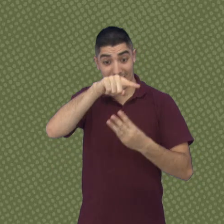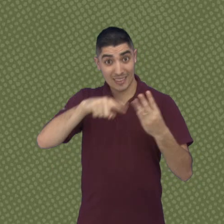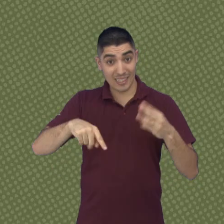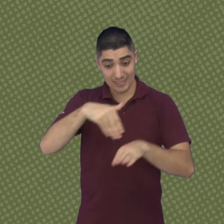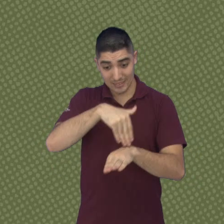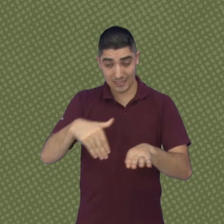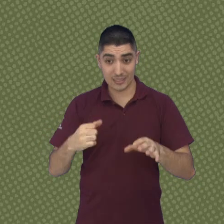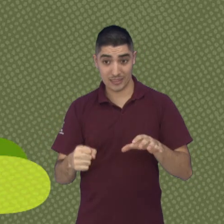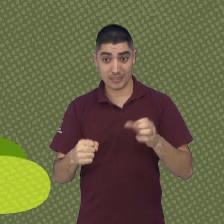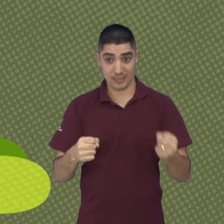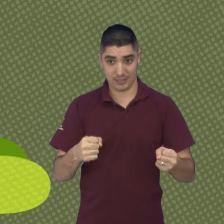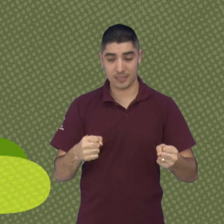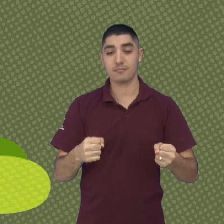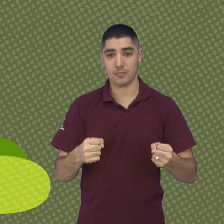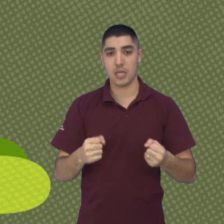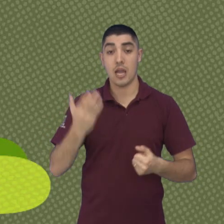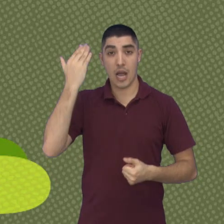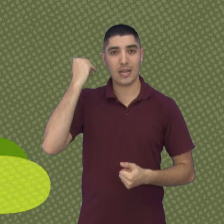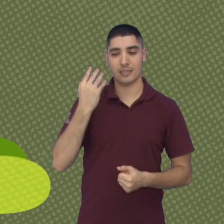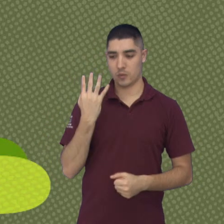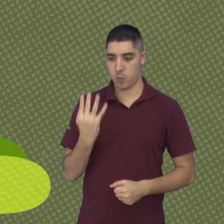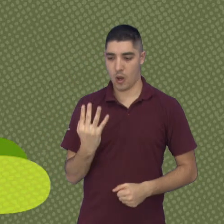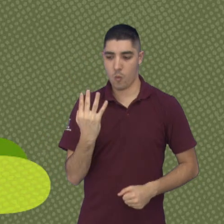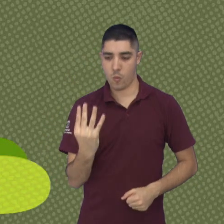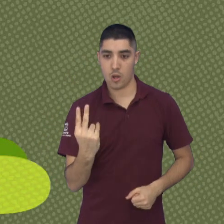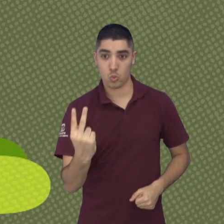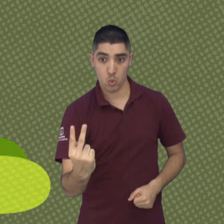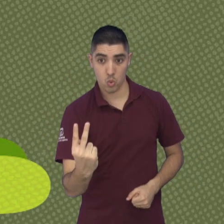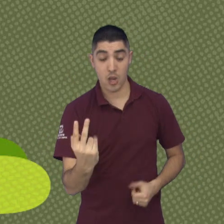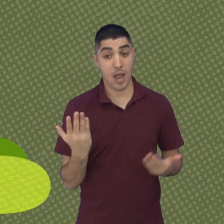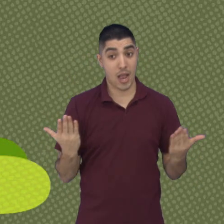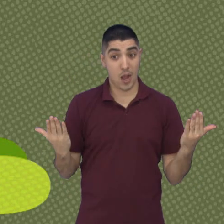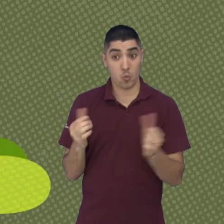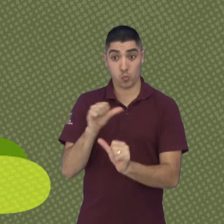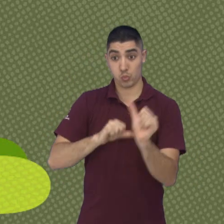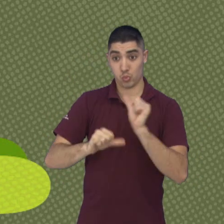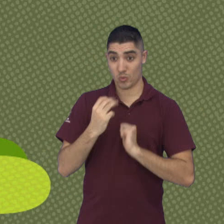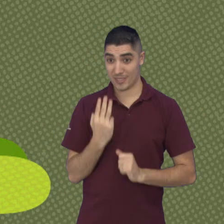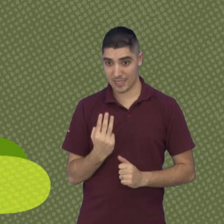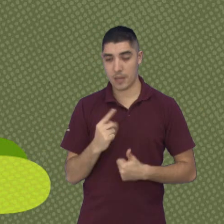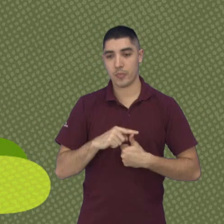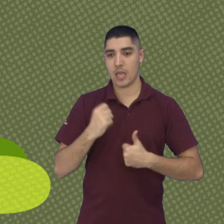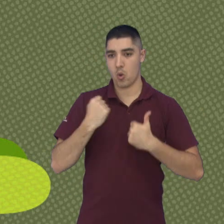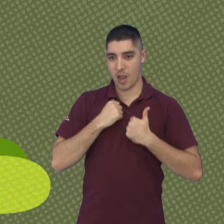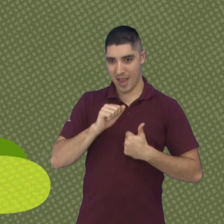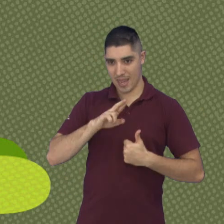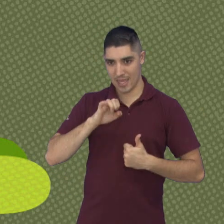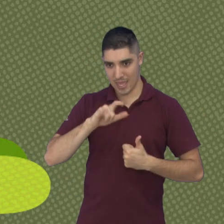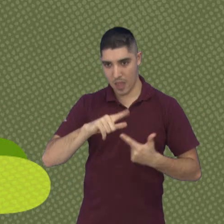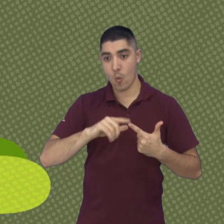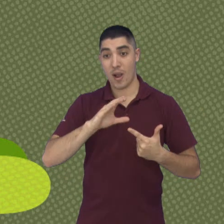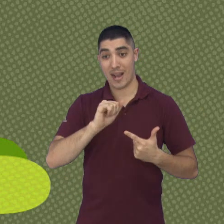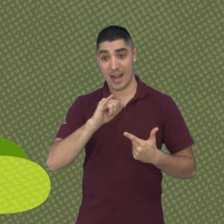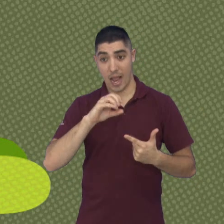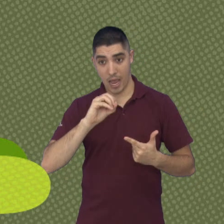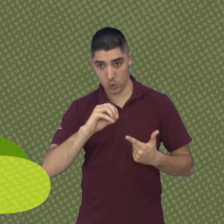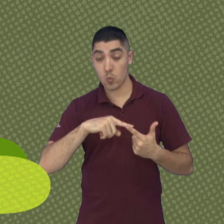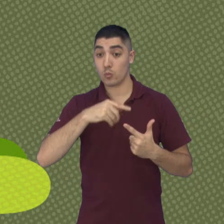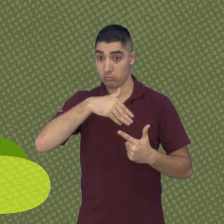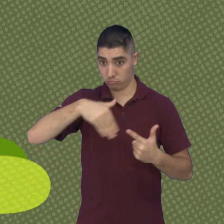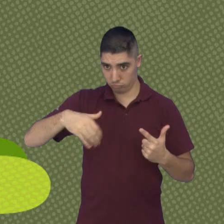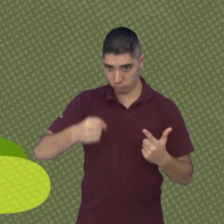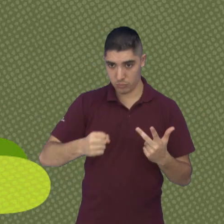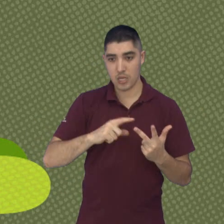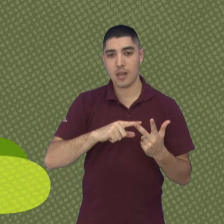hein? O São José vinha jogando num 4-4-2, mais ou menos, assim. Agora é com 3 zagueiros. O Ariel no gol, o Caio César, um dos zagueiros, o